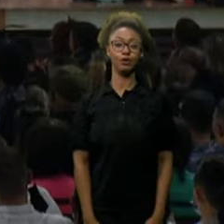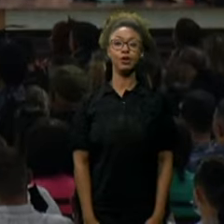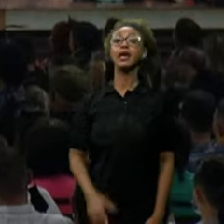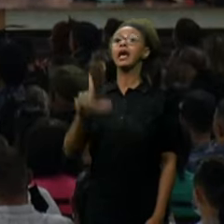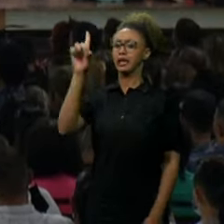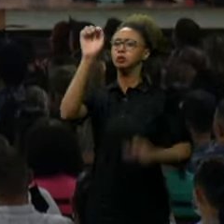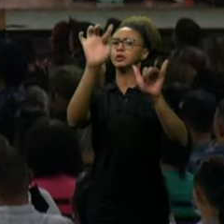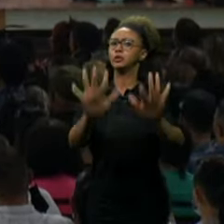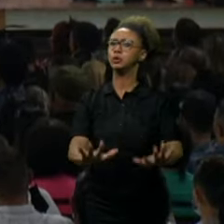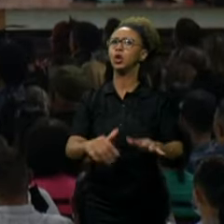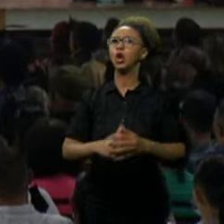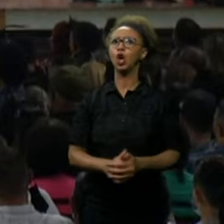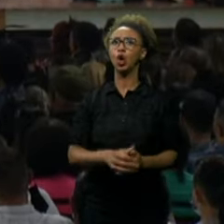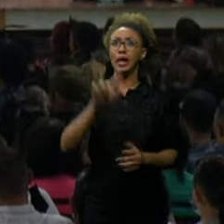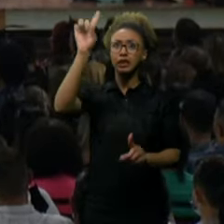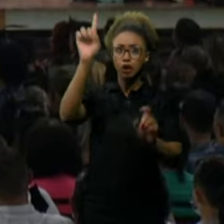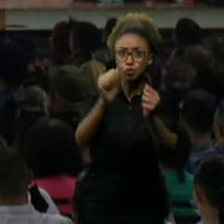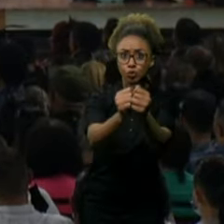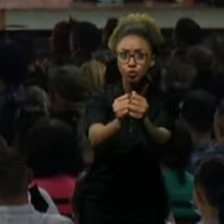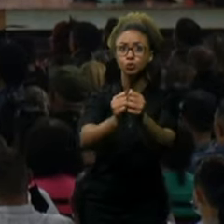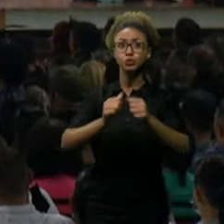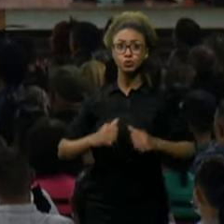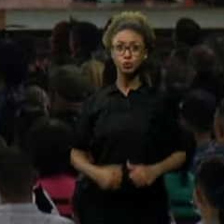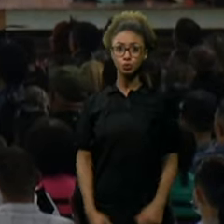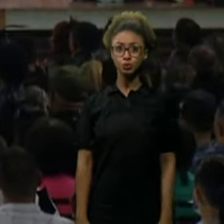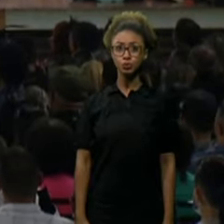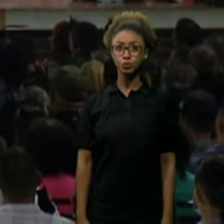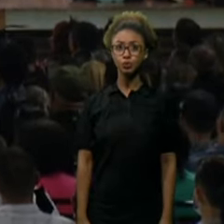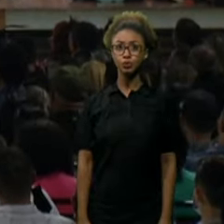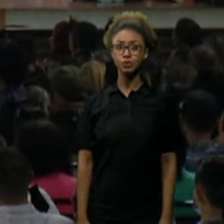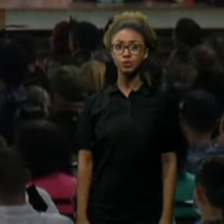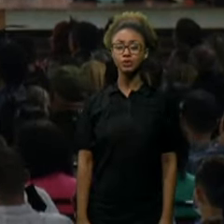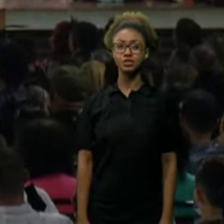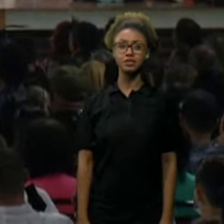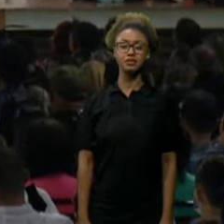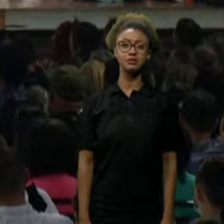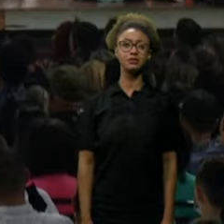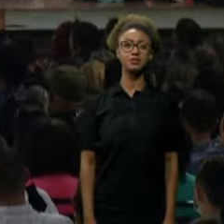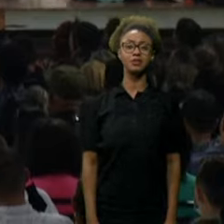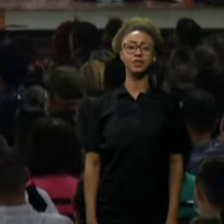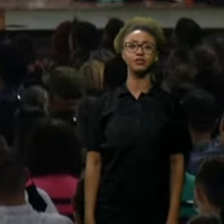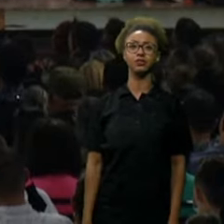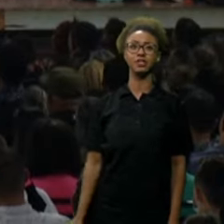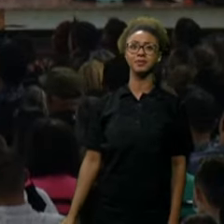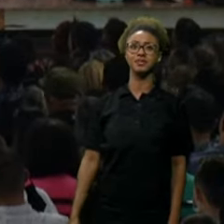fui Fiquem com Deus G1